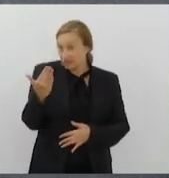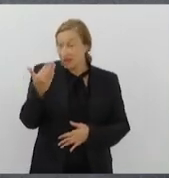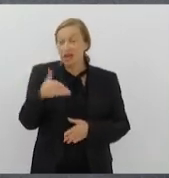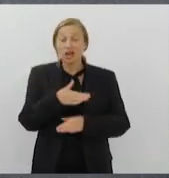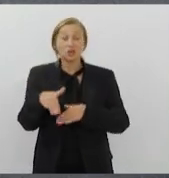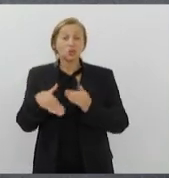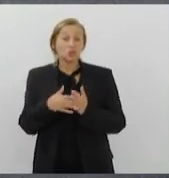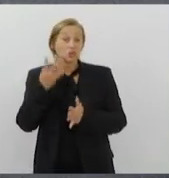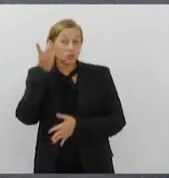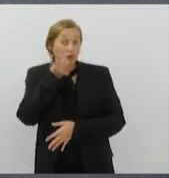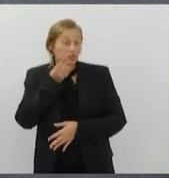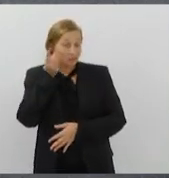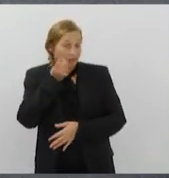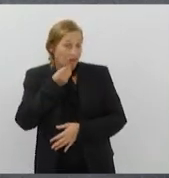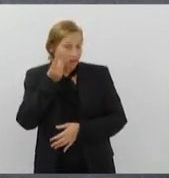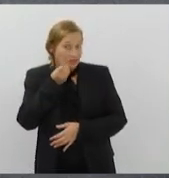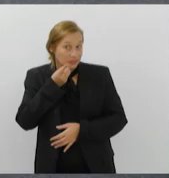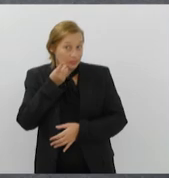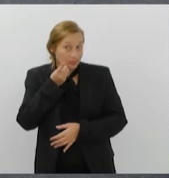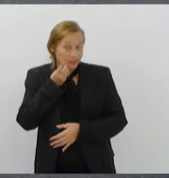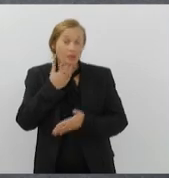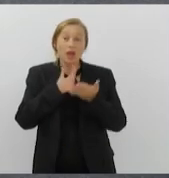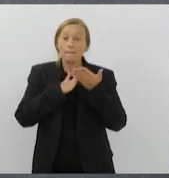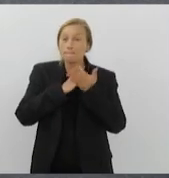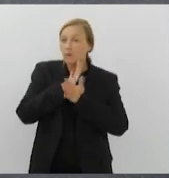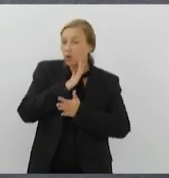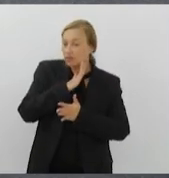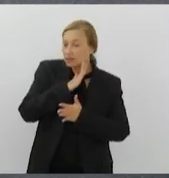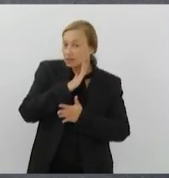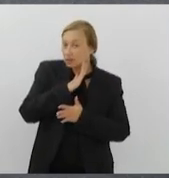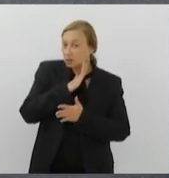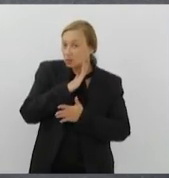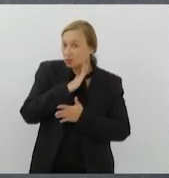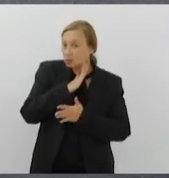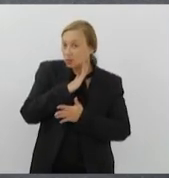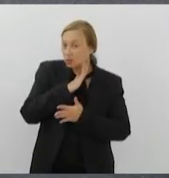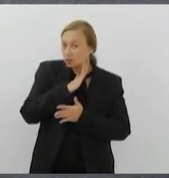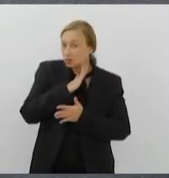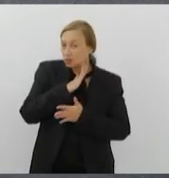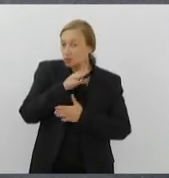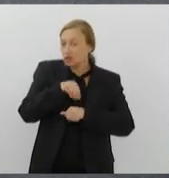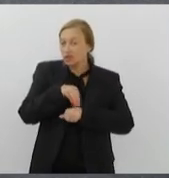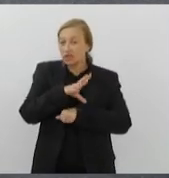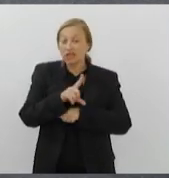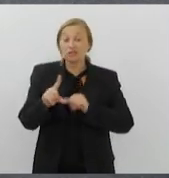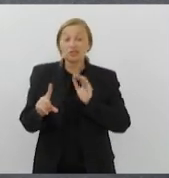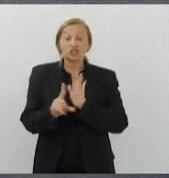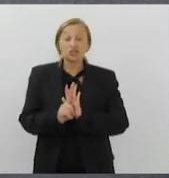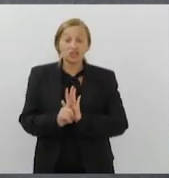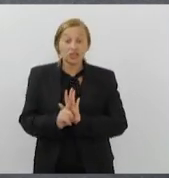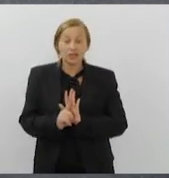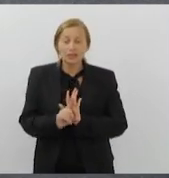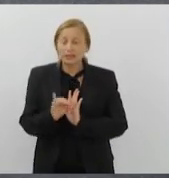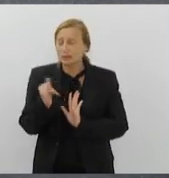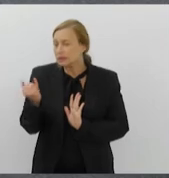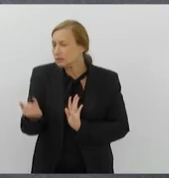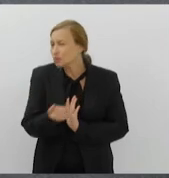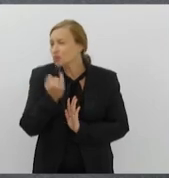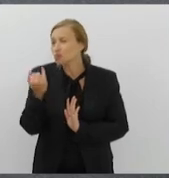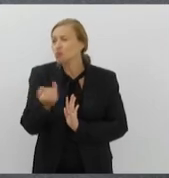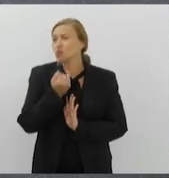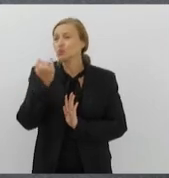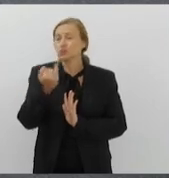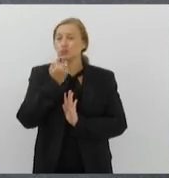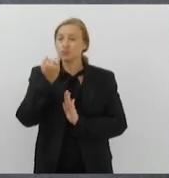os deputados e deputadas pela aprovação dessa indicação legislativa tão importante